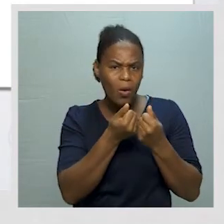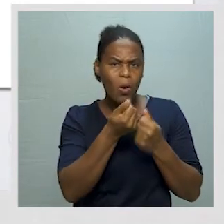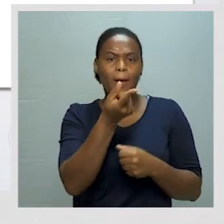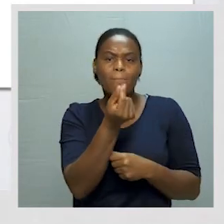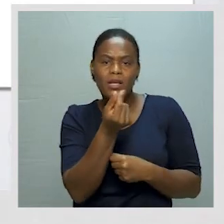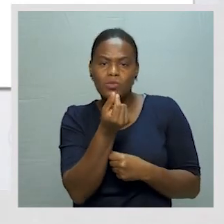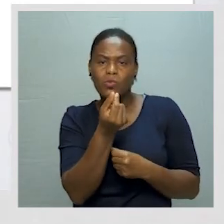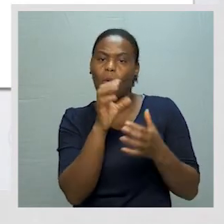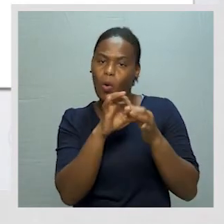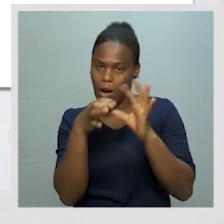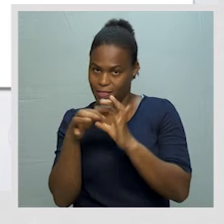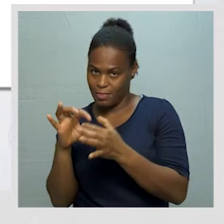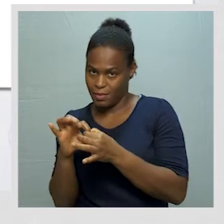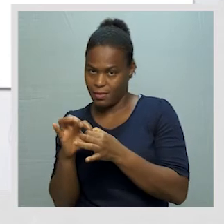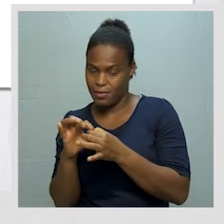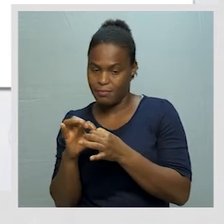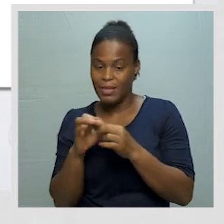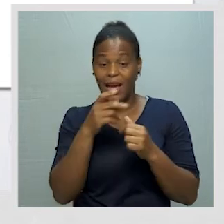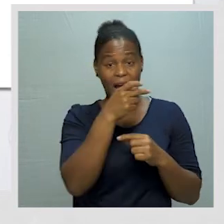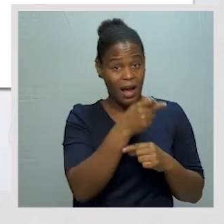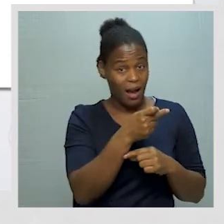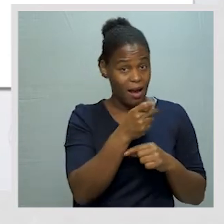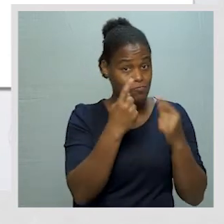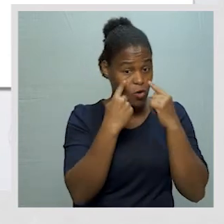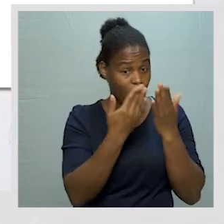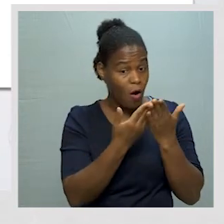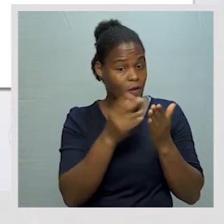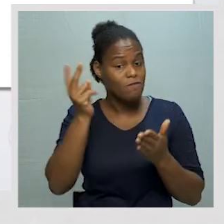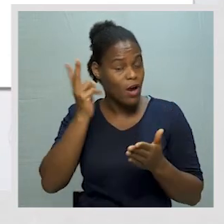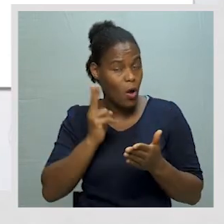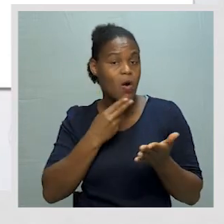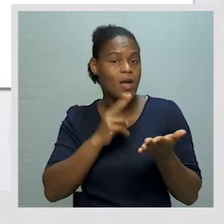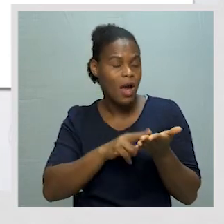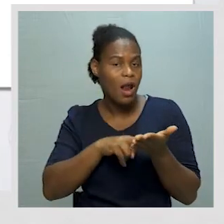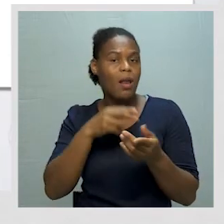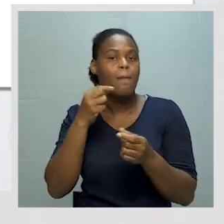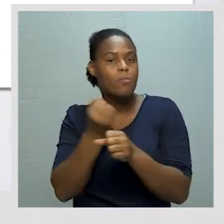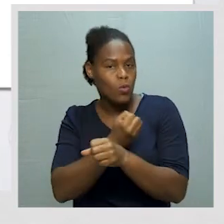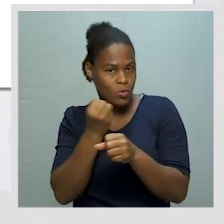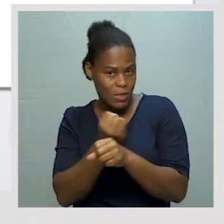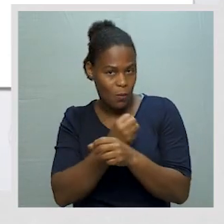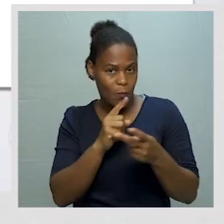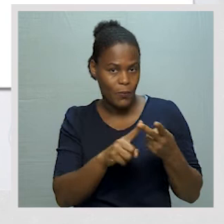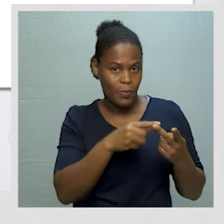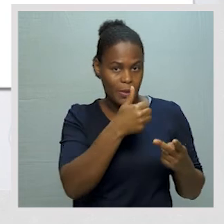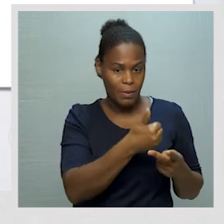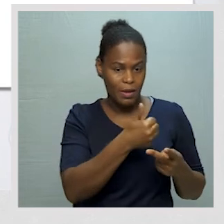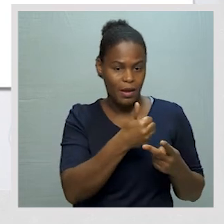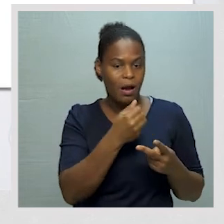preços correntes, a opção A revela o valor real da produção.